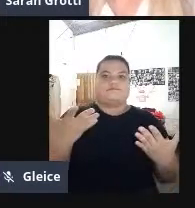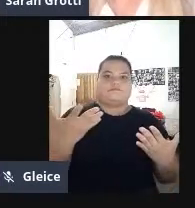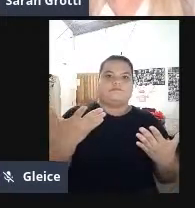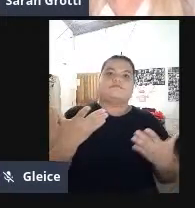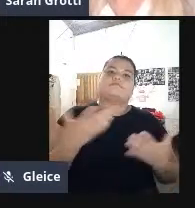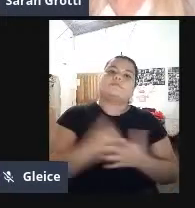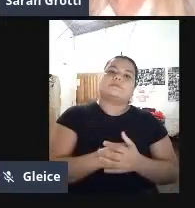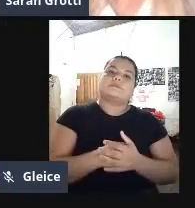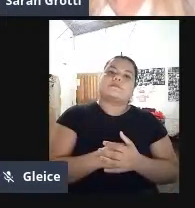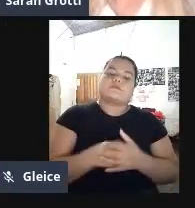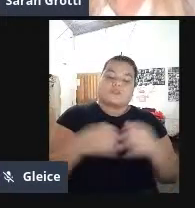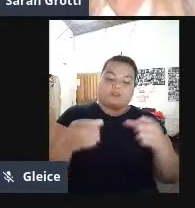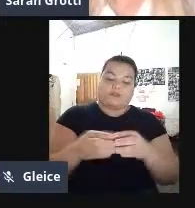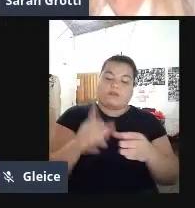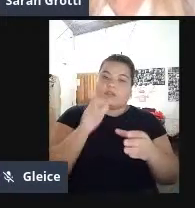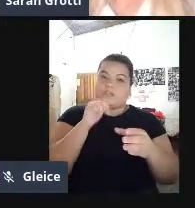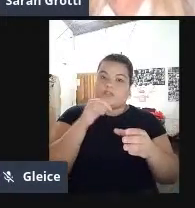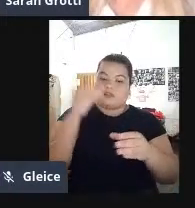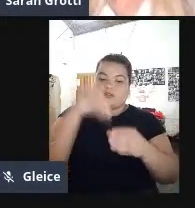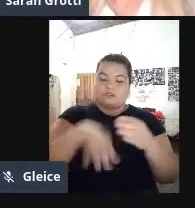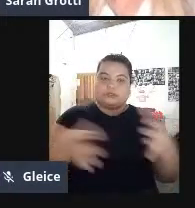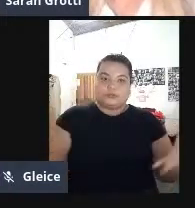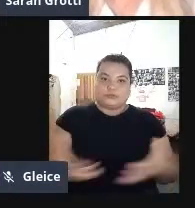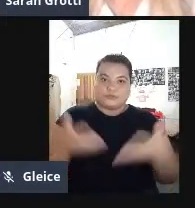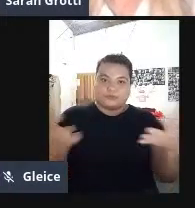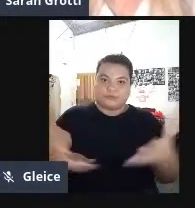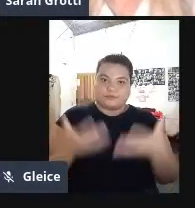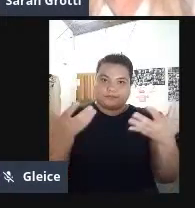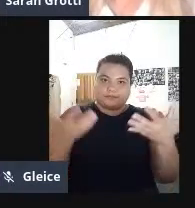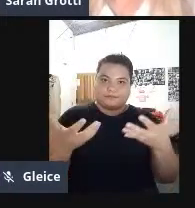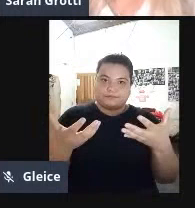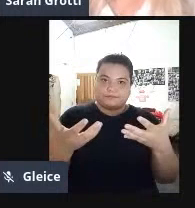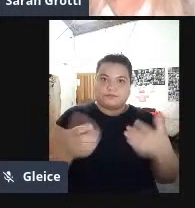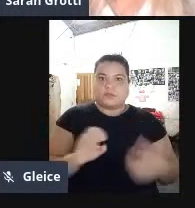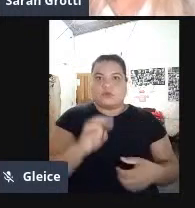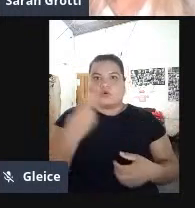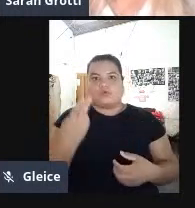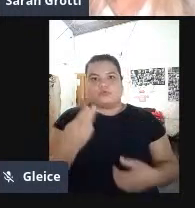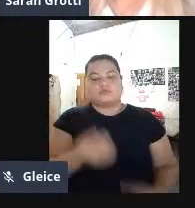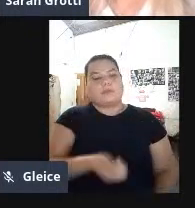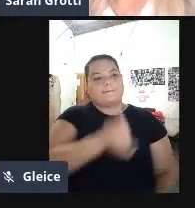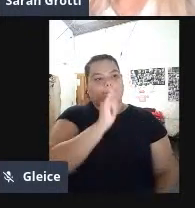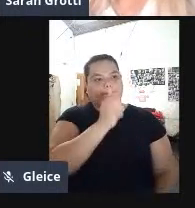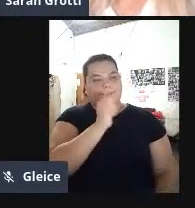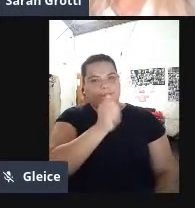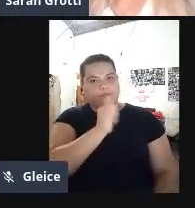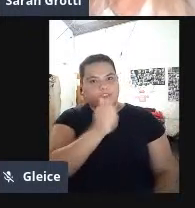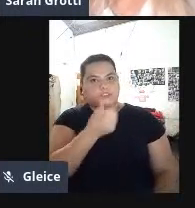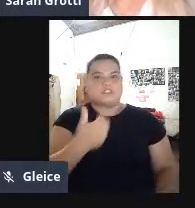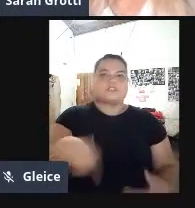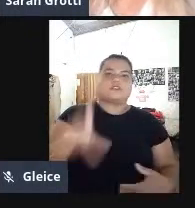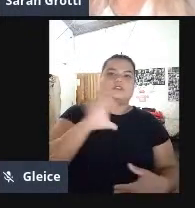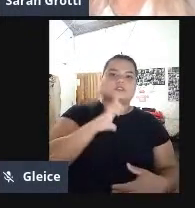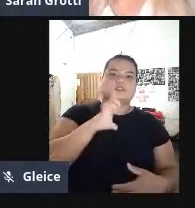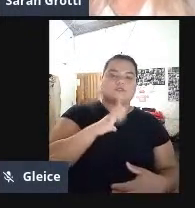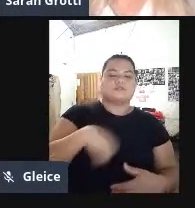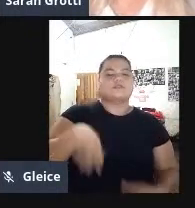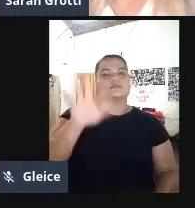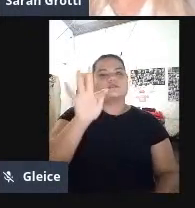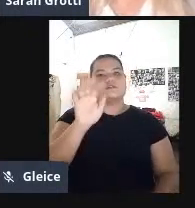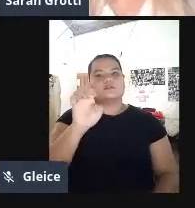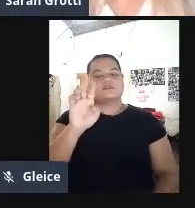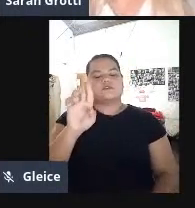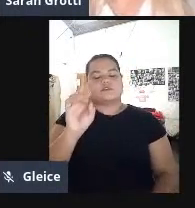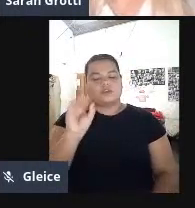horas. Cereais e bebidas enriquecidas com ferro, é muito bom também estar tomando. Pães integrais e